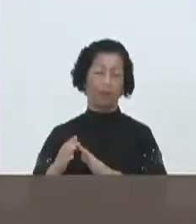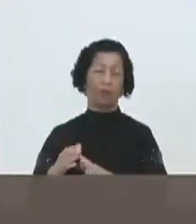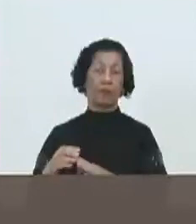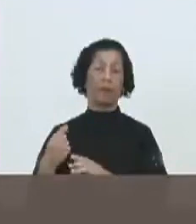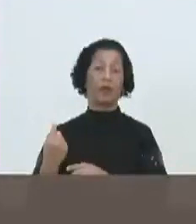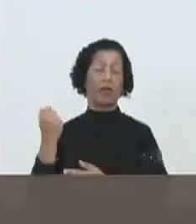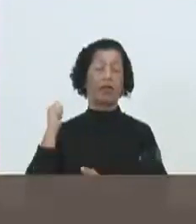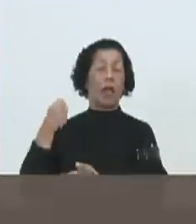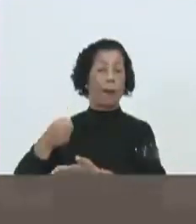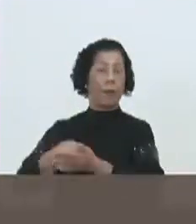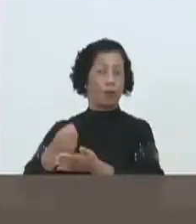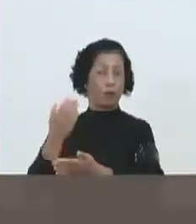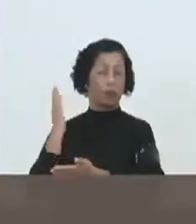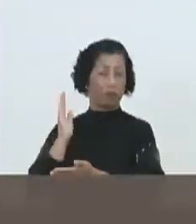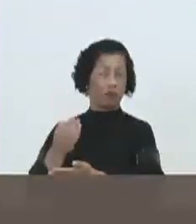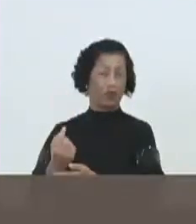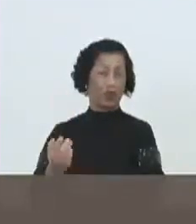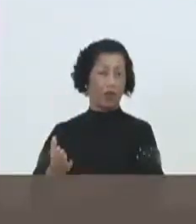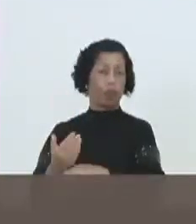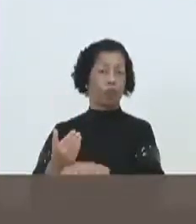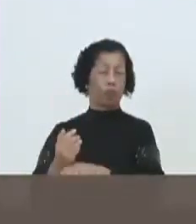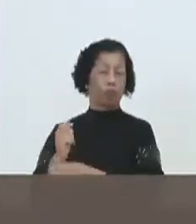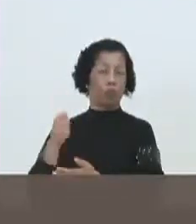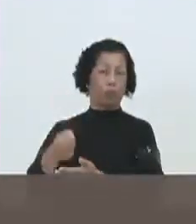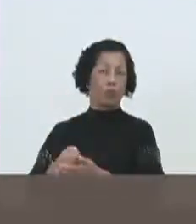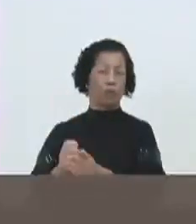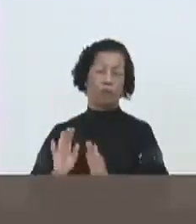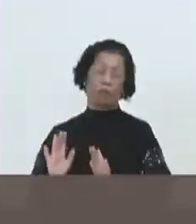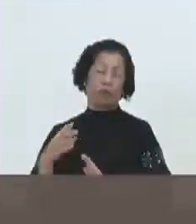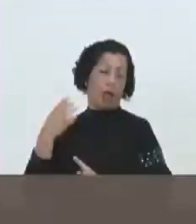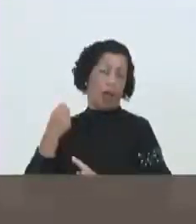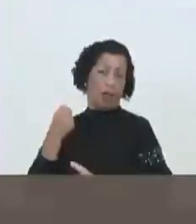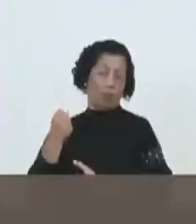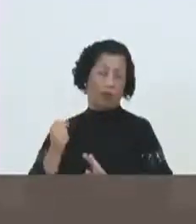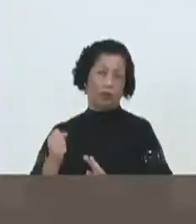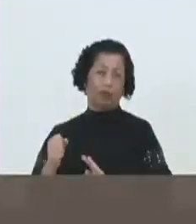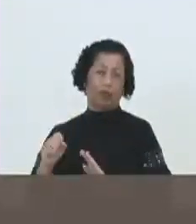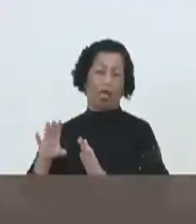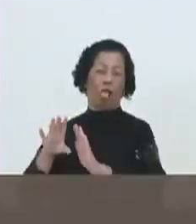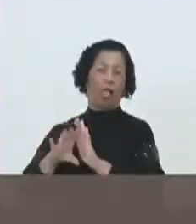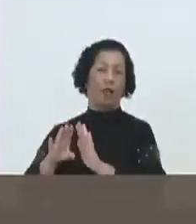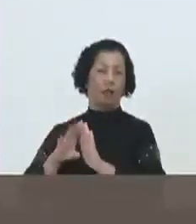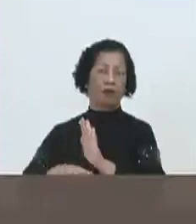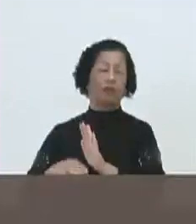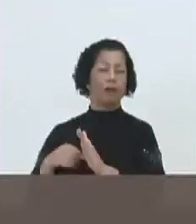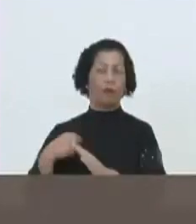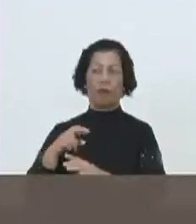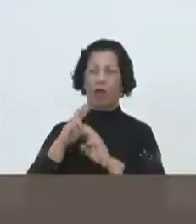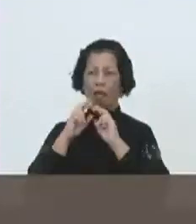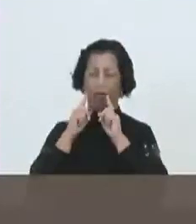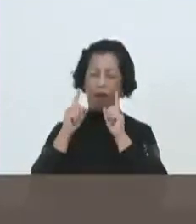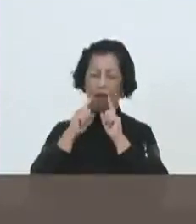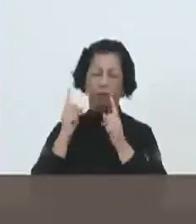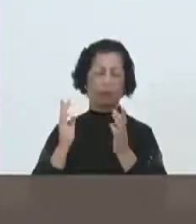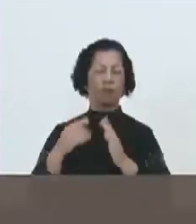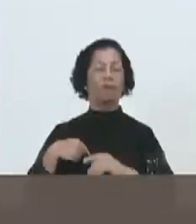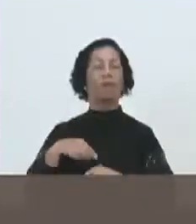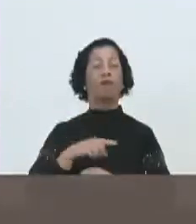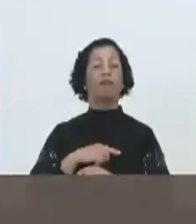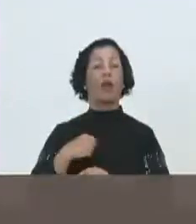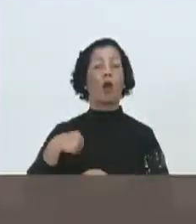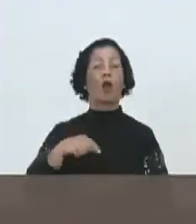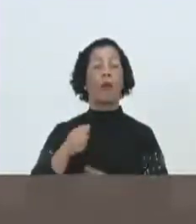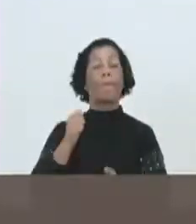antecedência né então por favor eh não vamos reclamar de tá pagando o que nós é o que estamos pagando